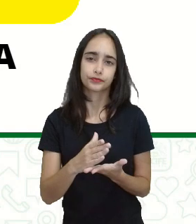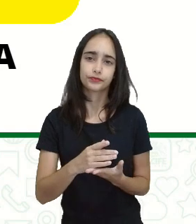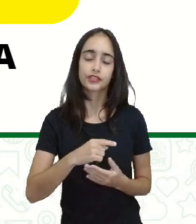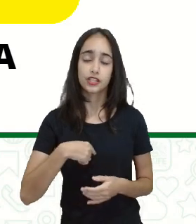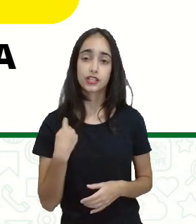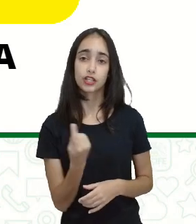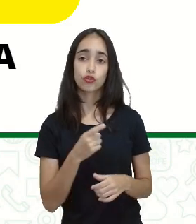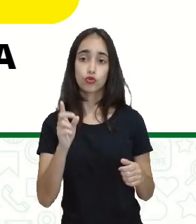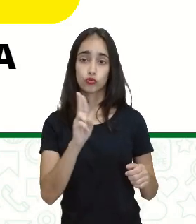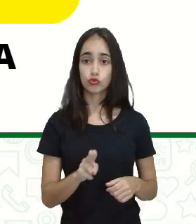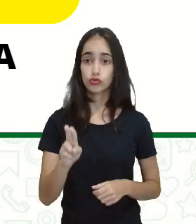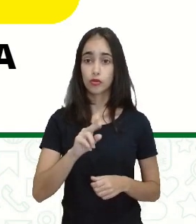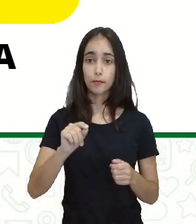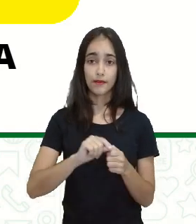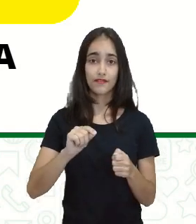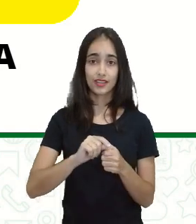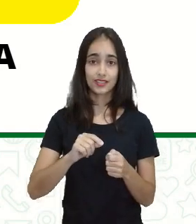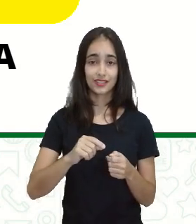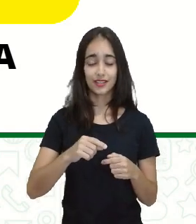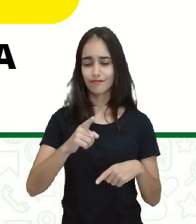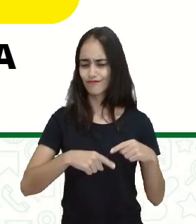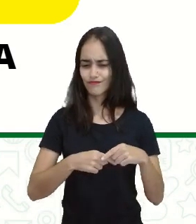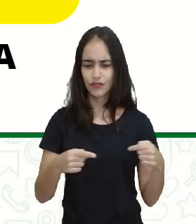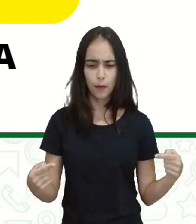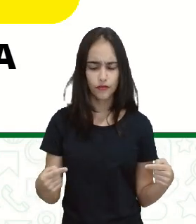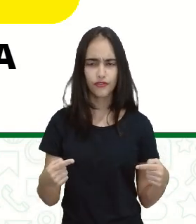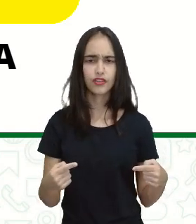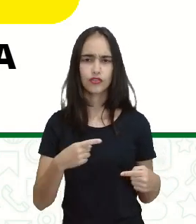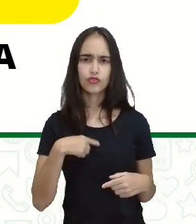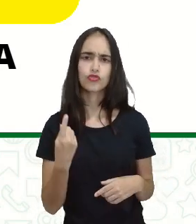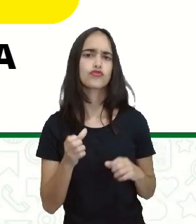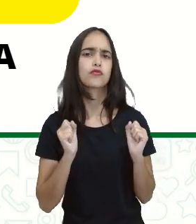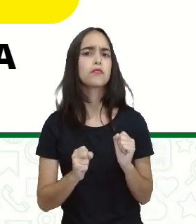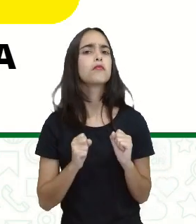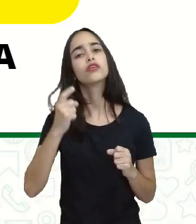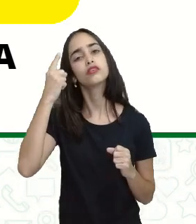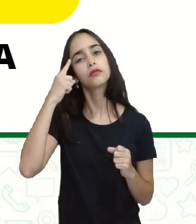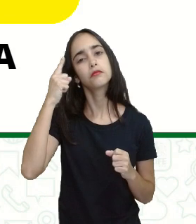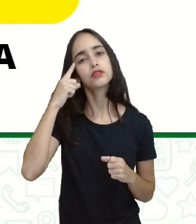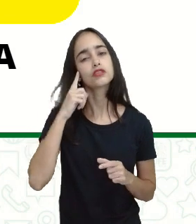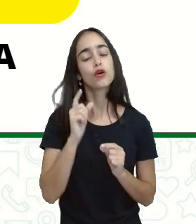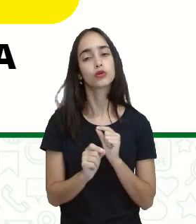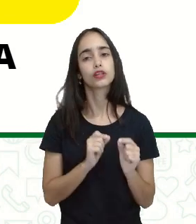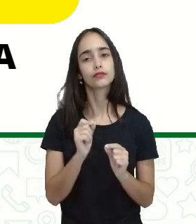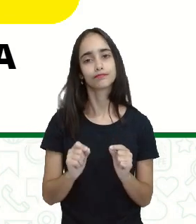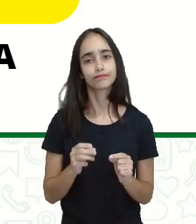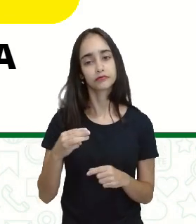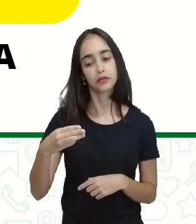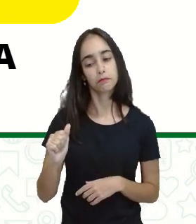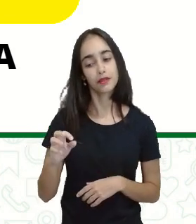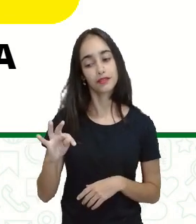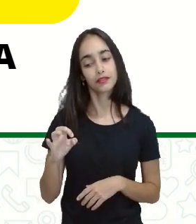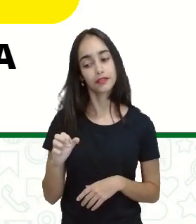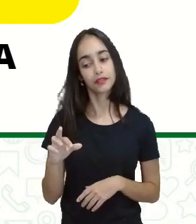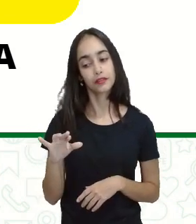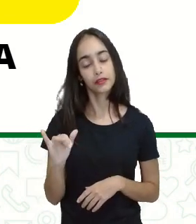para transformar em objetos, a gente pode pensar o seguinte, que a matéria-prima, ela pode ser de